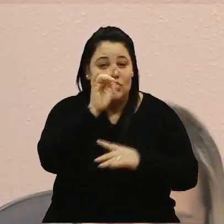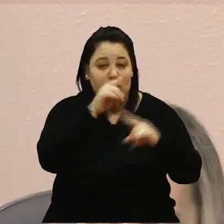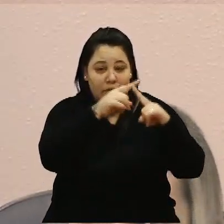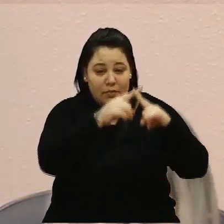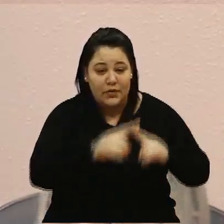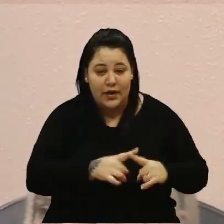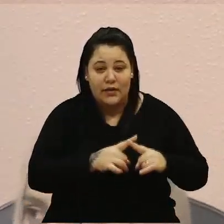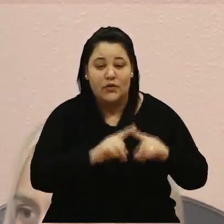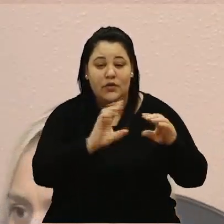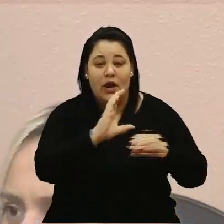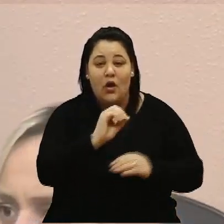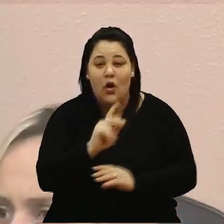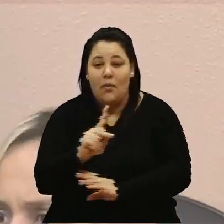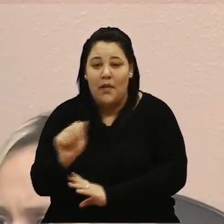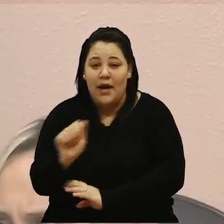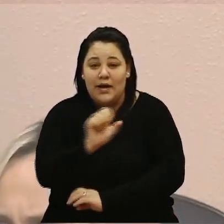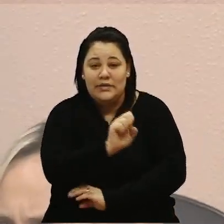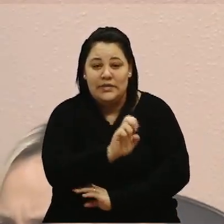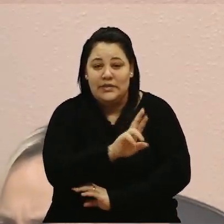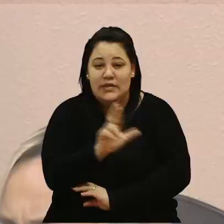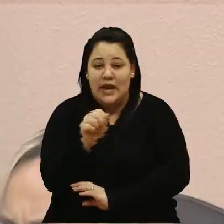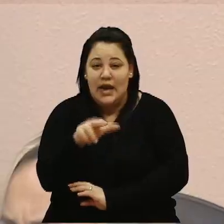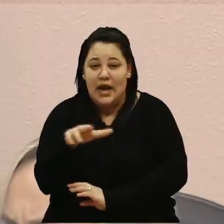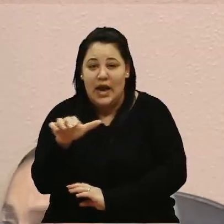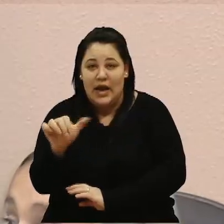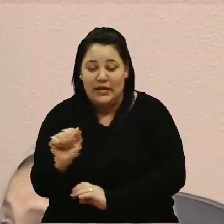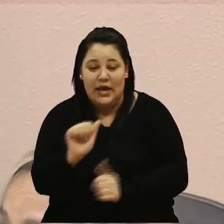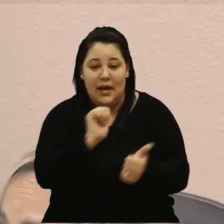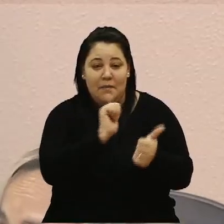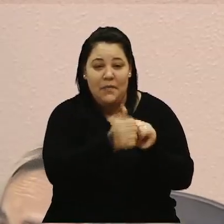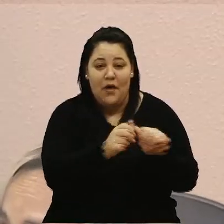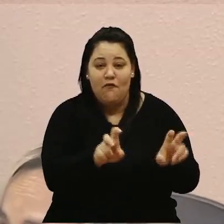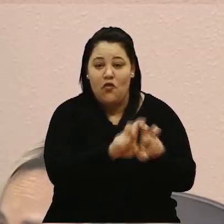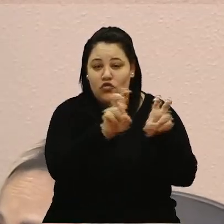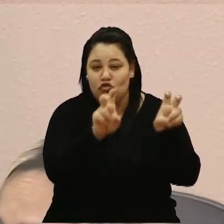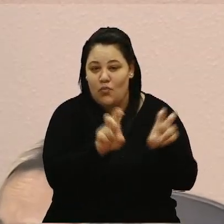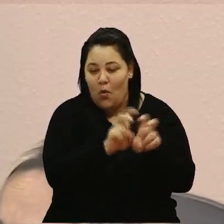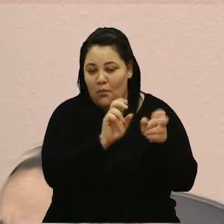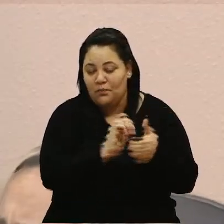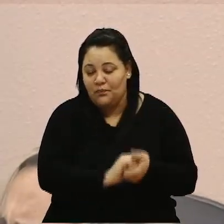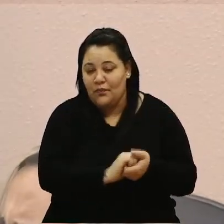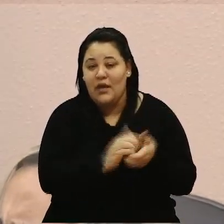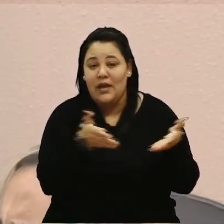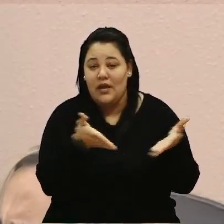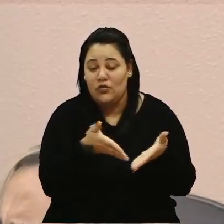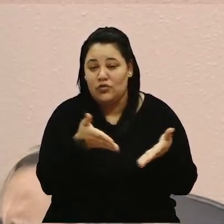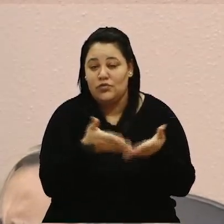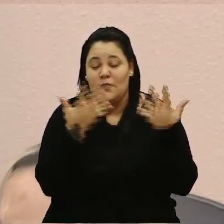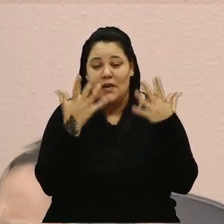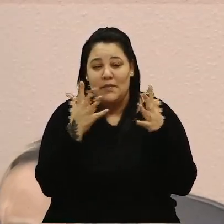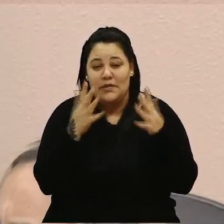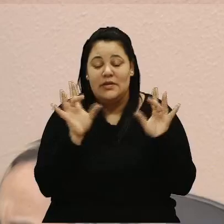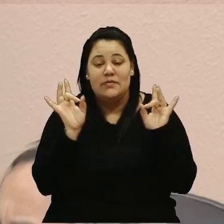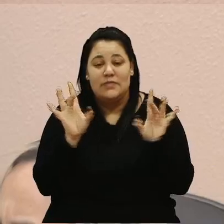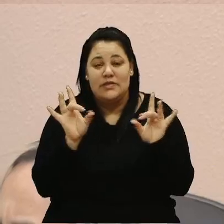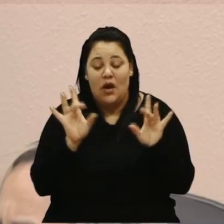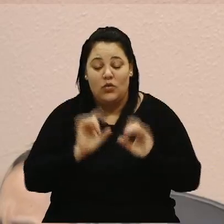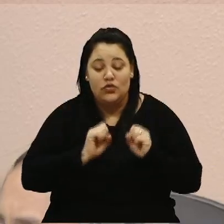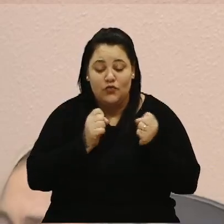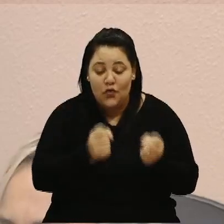último sábado, competição organizada pela Liga Serrana de Futebol. E aqui parabenizar, em especial, a